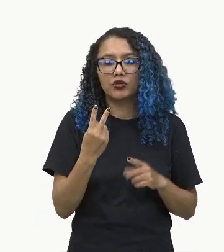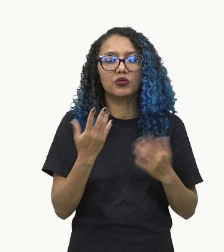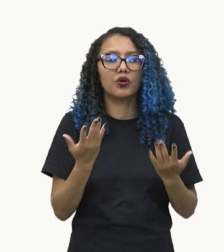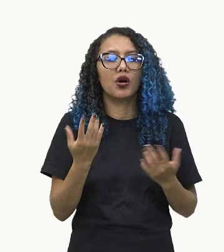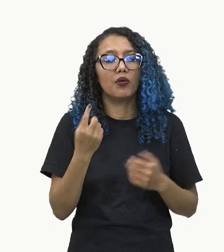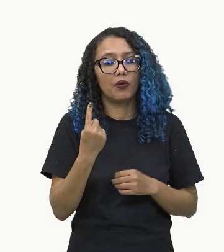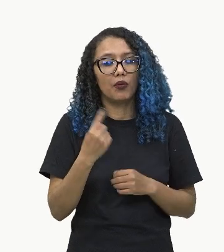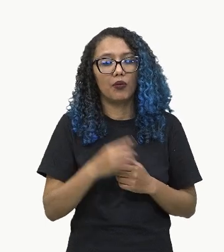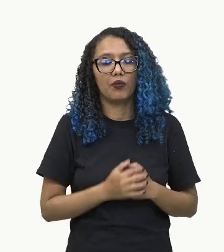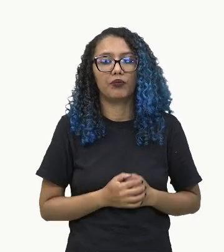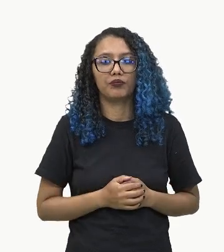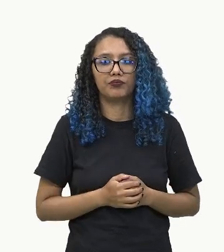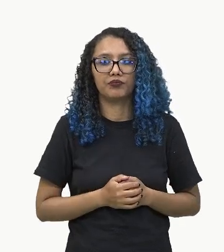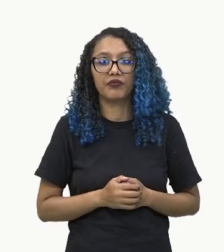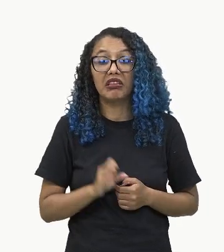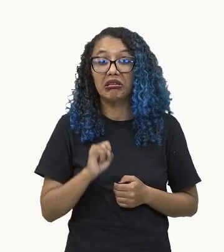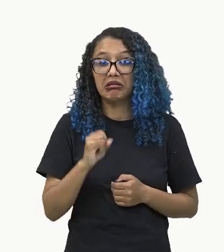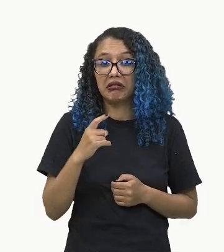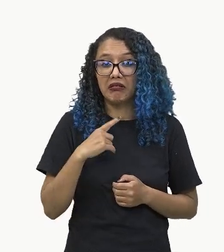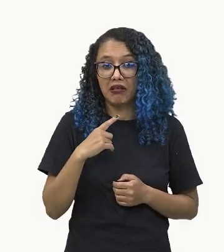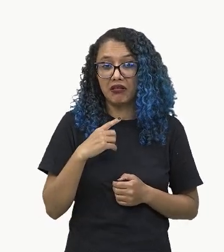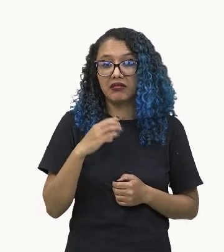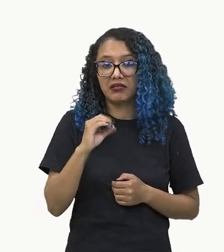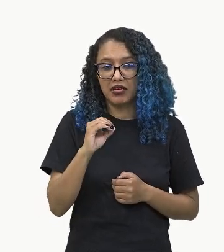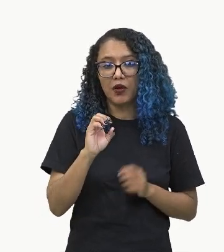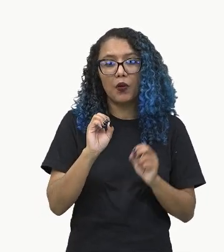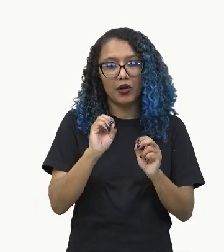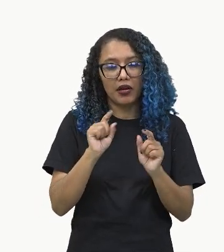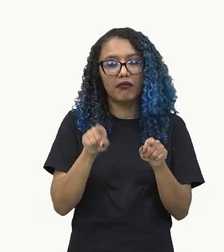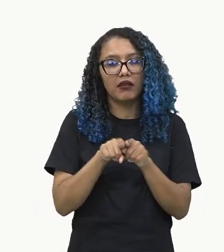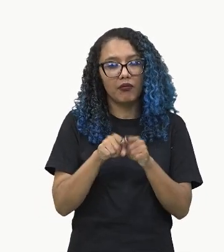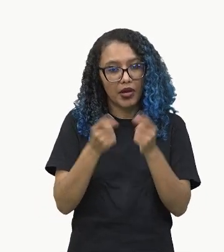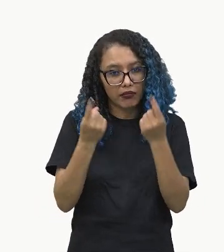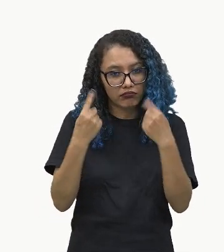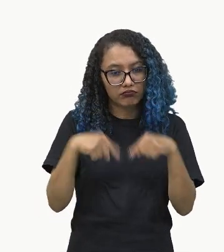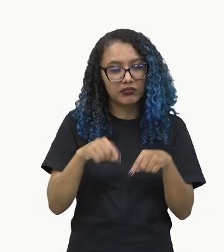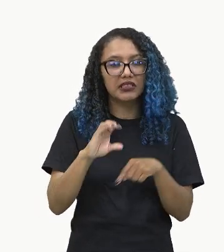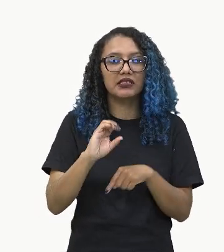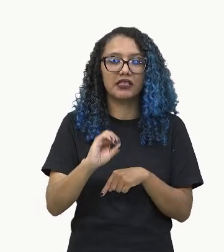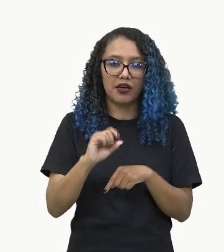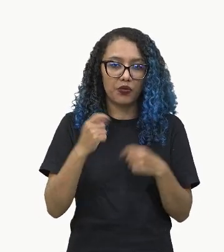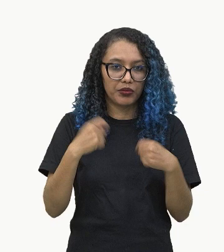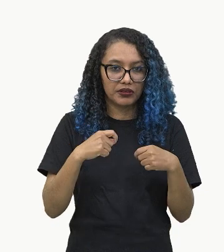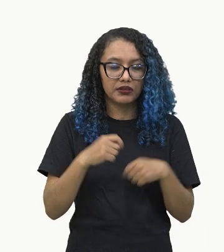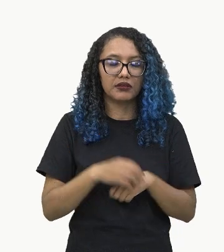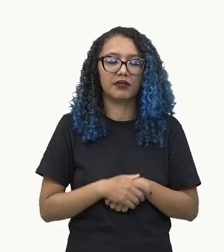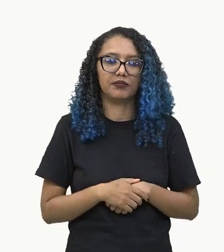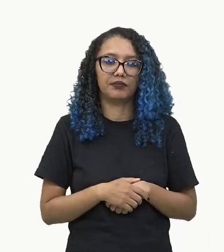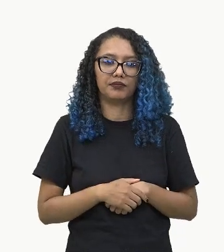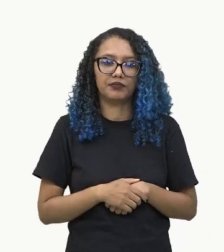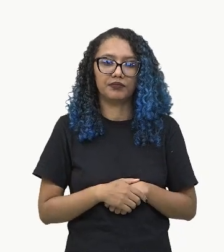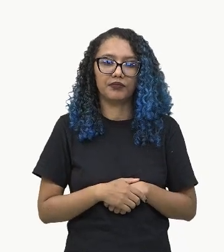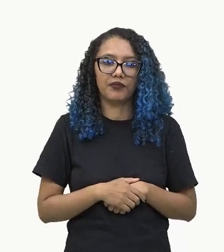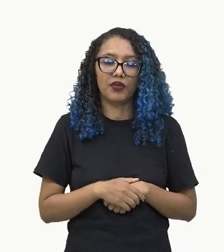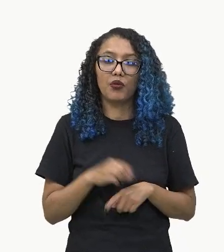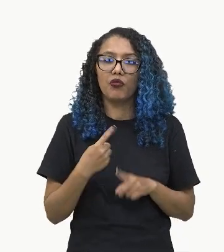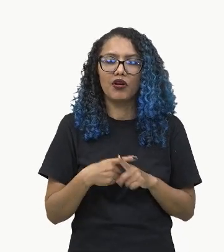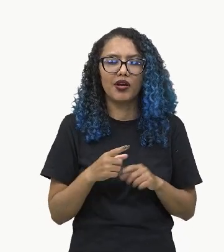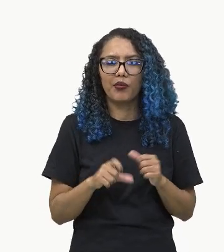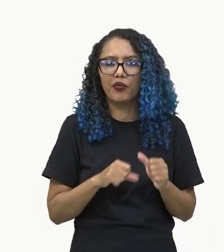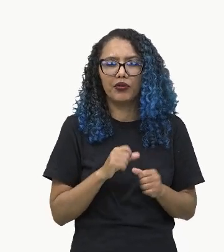sim, se começa com 0, eu já boto meu 0 aqui na frente. Tá bom? Porque isso também não vai